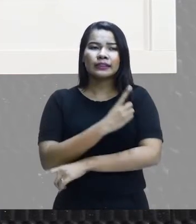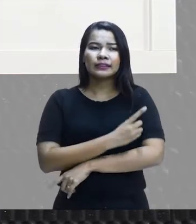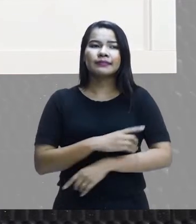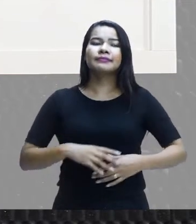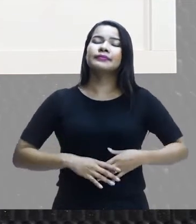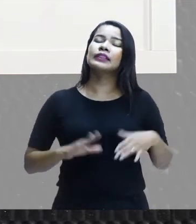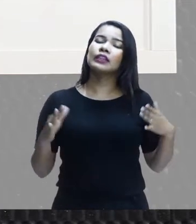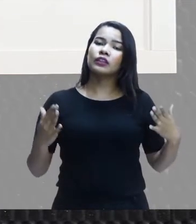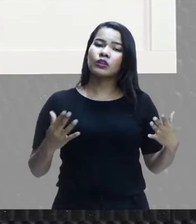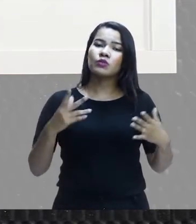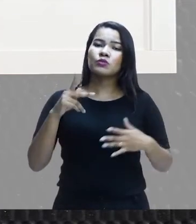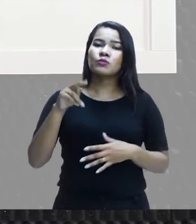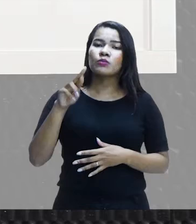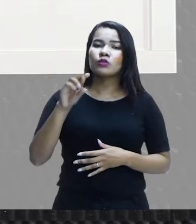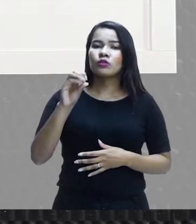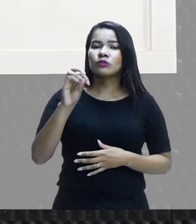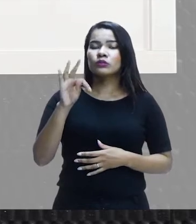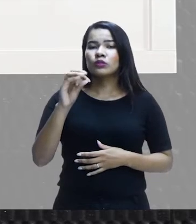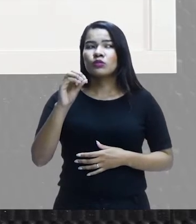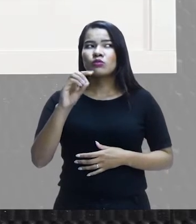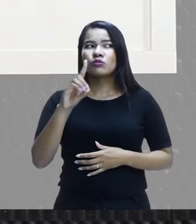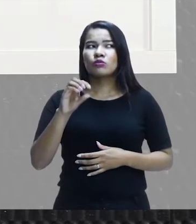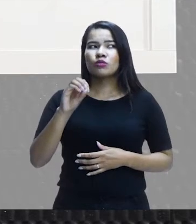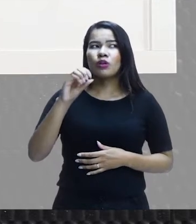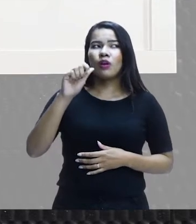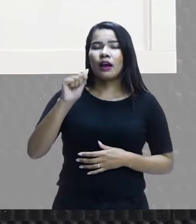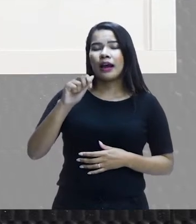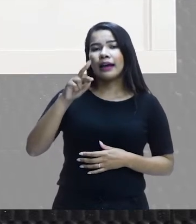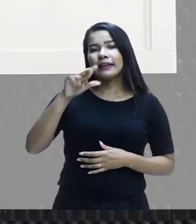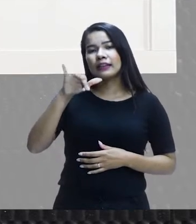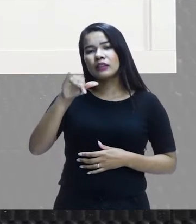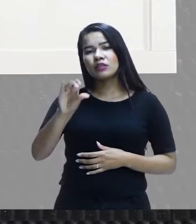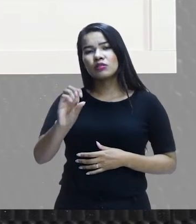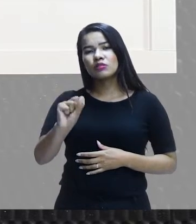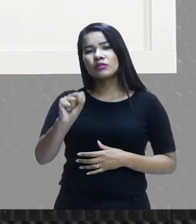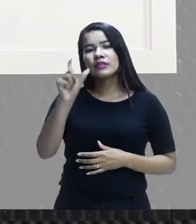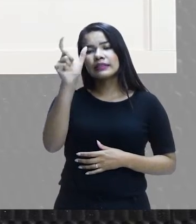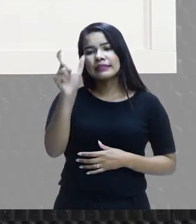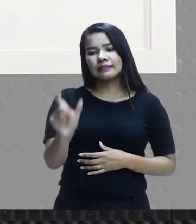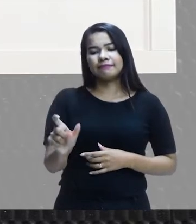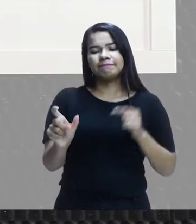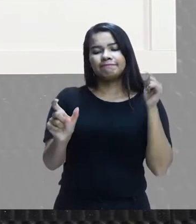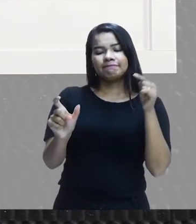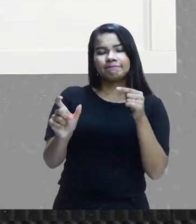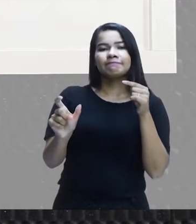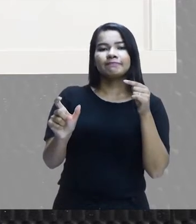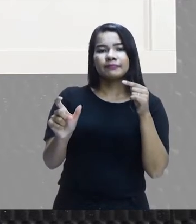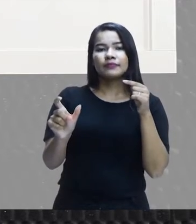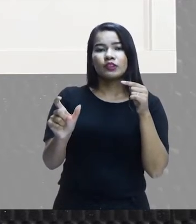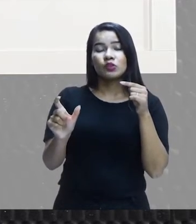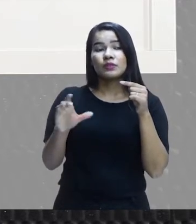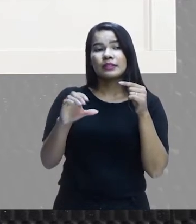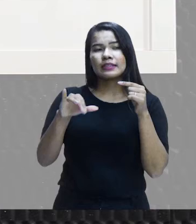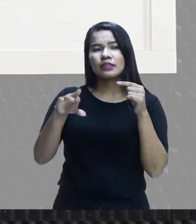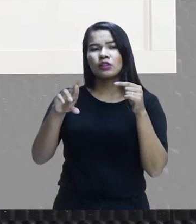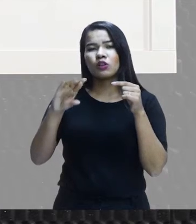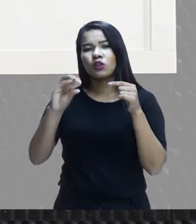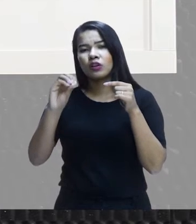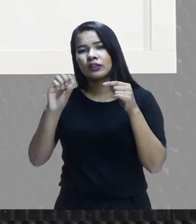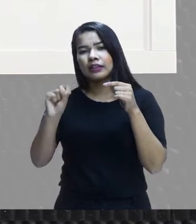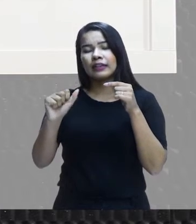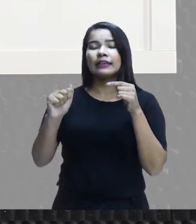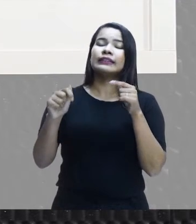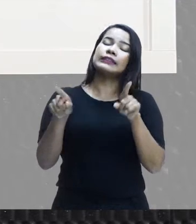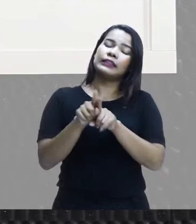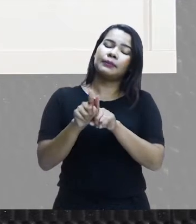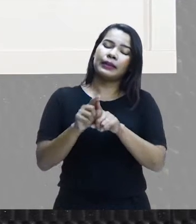os protozoários, como no caso, tá ok, dos paramécios, eles são considerados protozoários dulcícola. Inclusive, eles